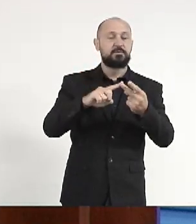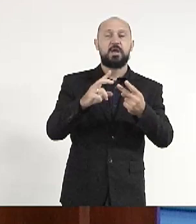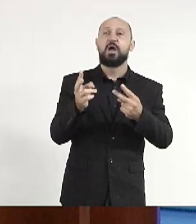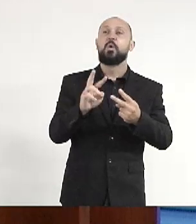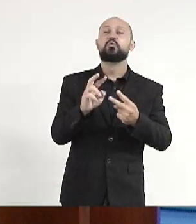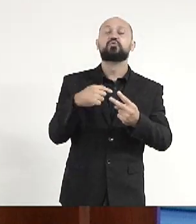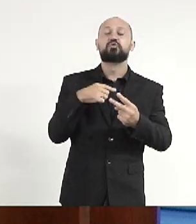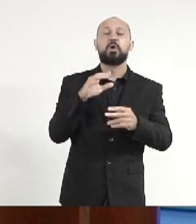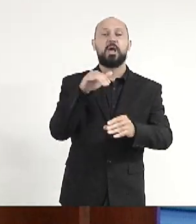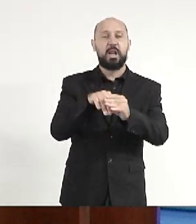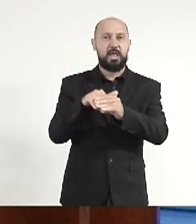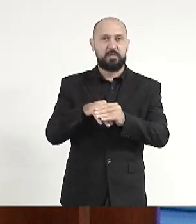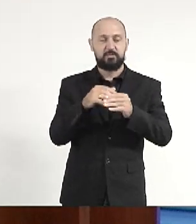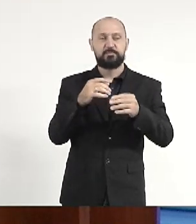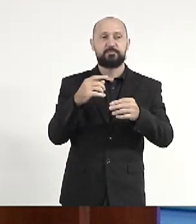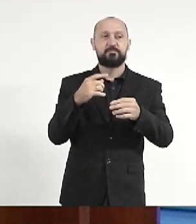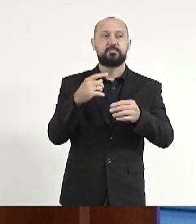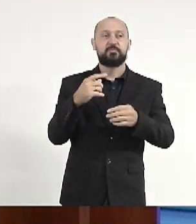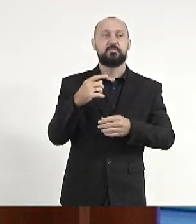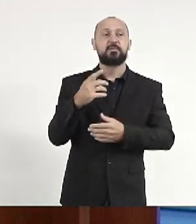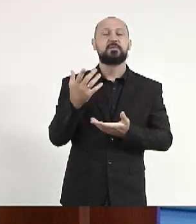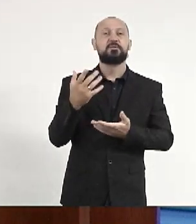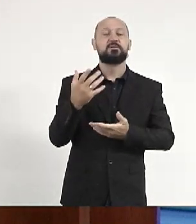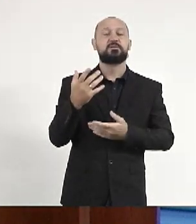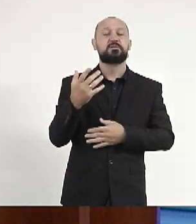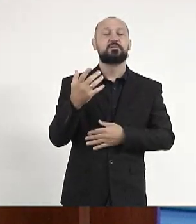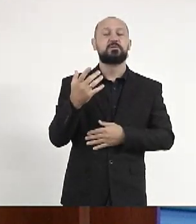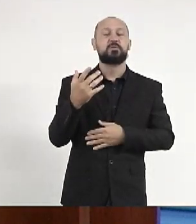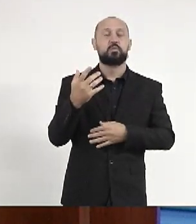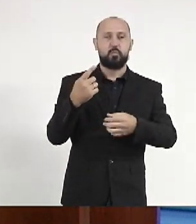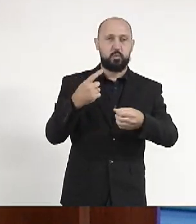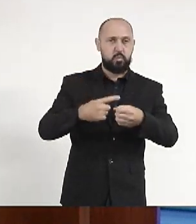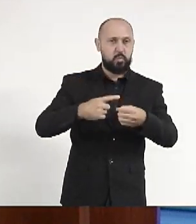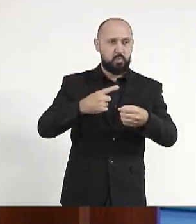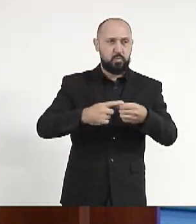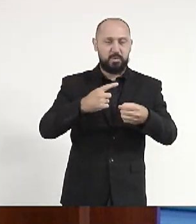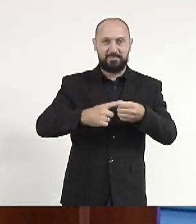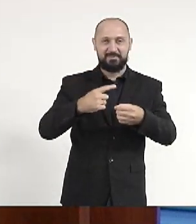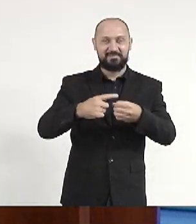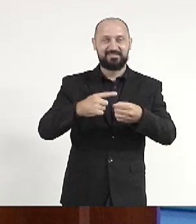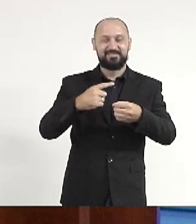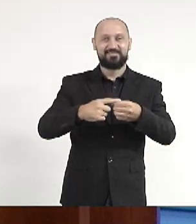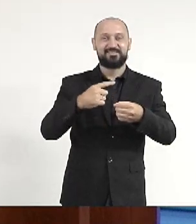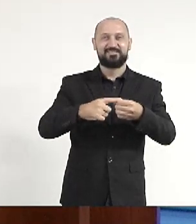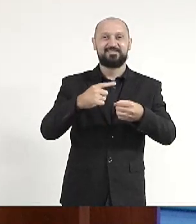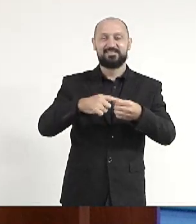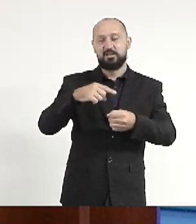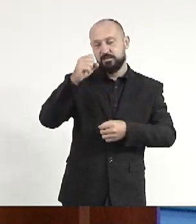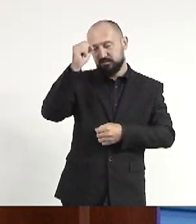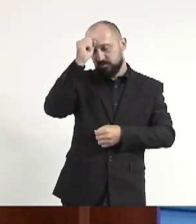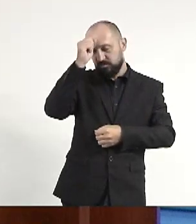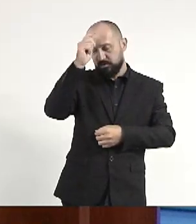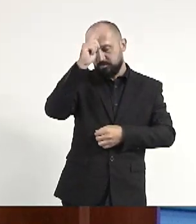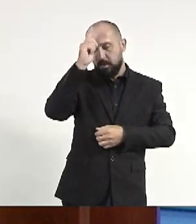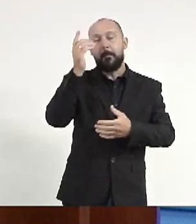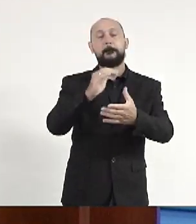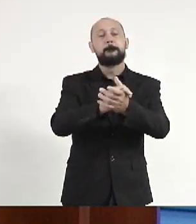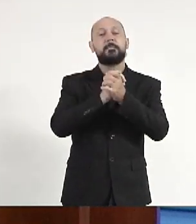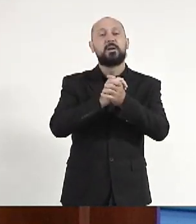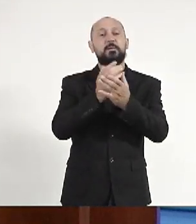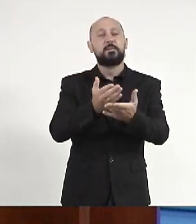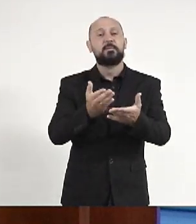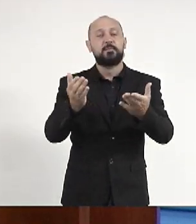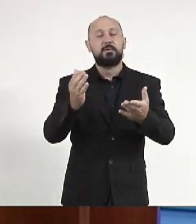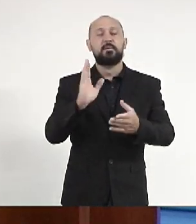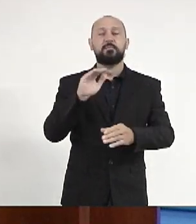ambos eleitos lá no nosso grande e promissor município de São Gabriel do Oeste. Parabéns a